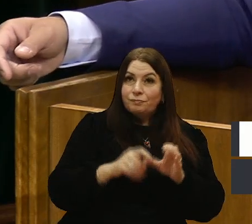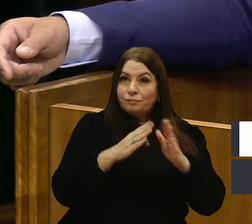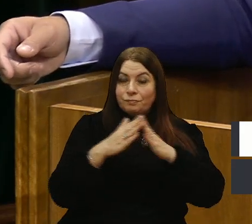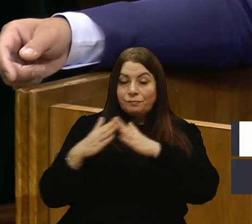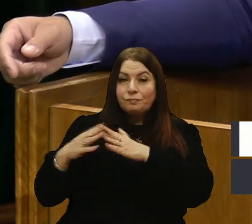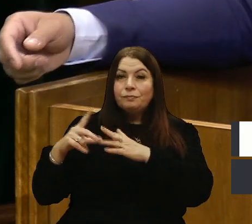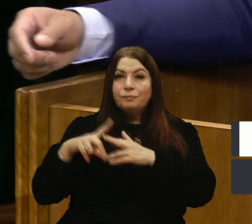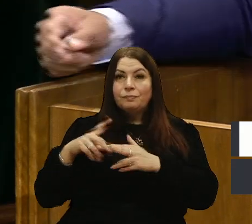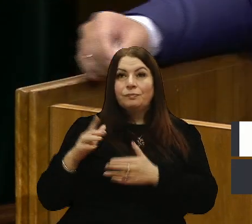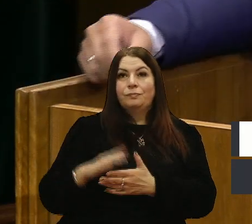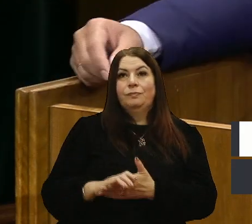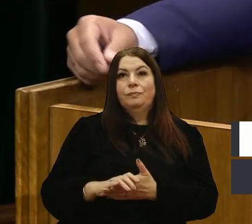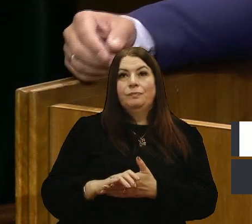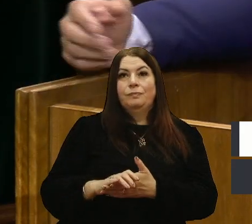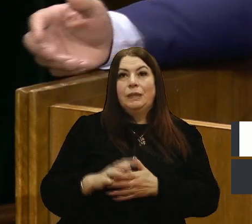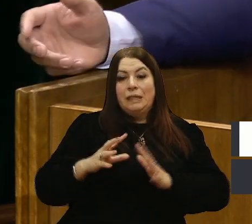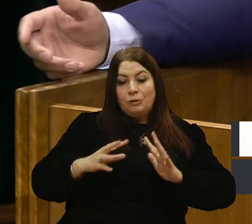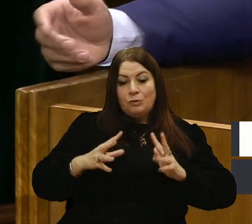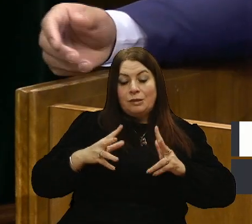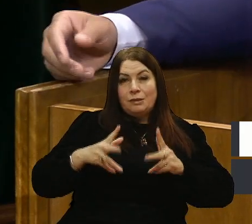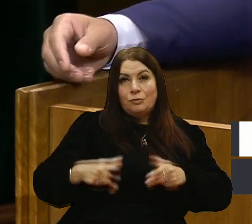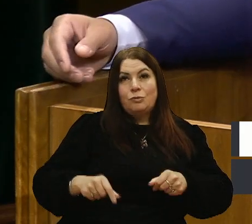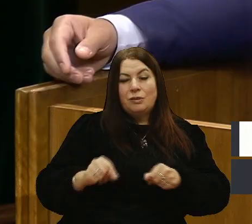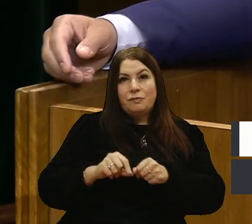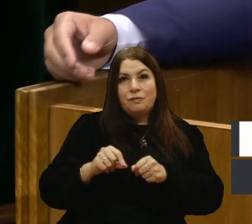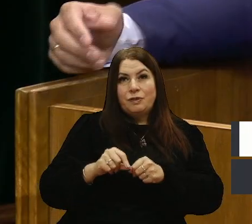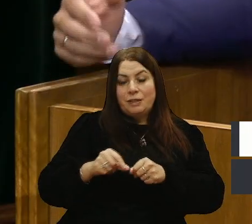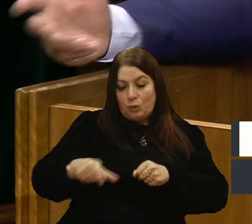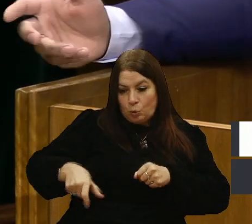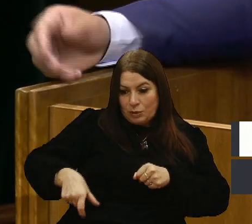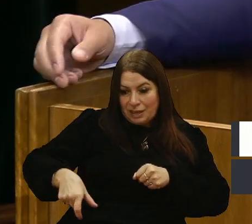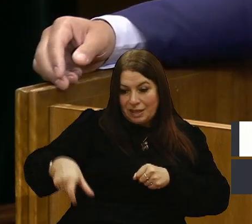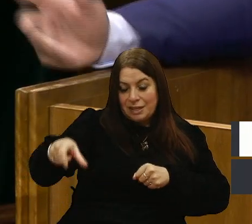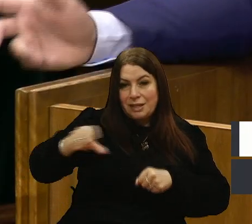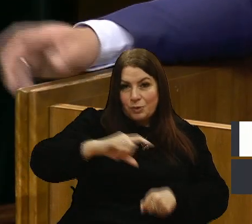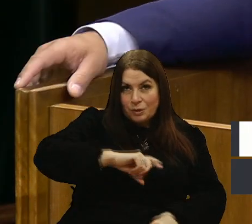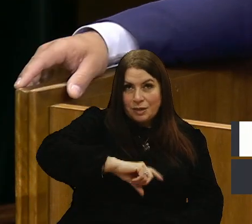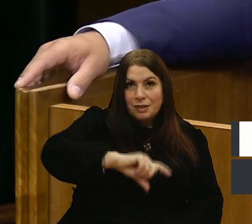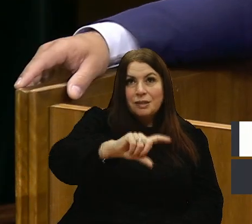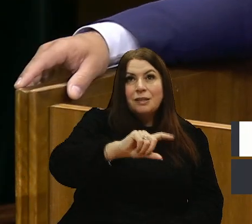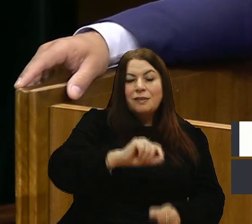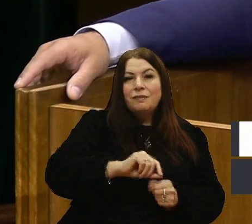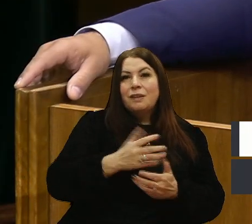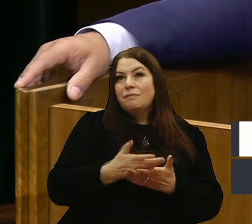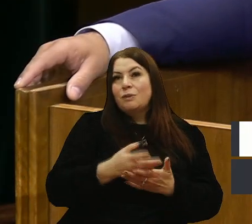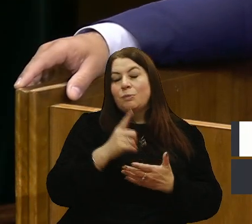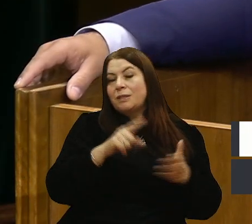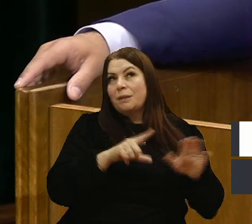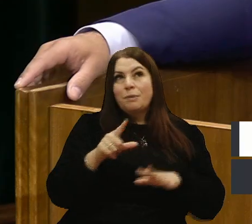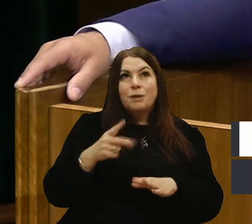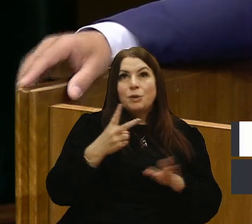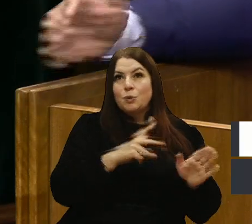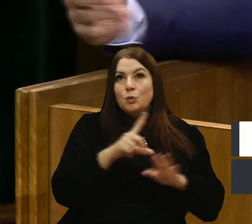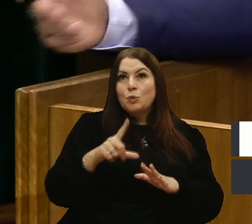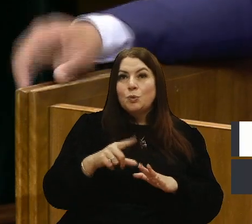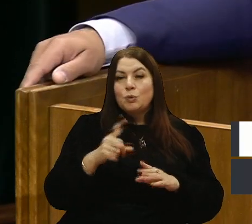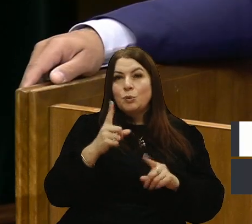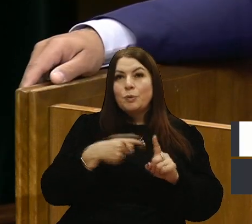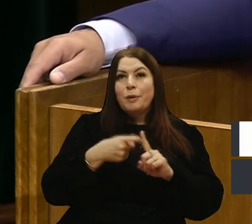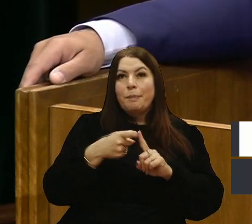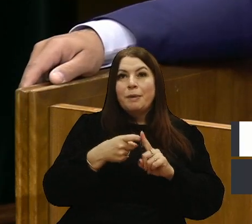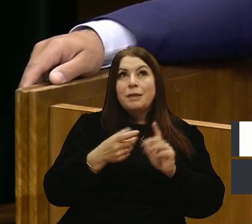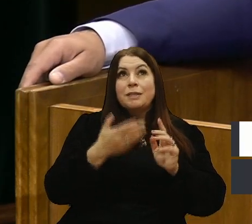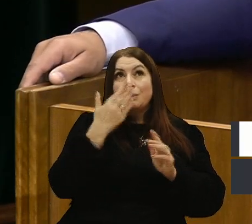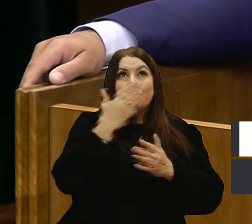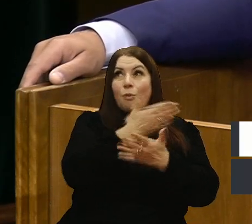que tinha o trator, e ele fazia os canteiros, e esses canteiros ficavam daqui a pouco uma semana, 2, 1 mês,